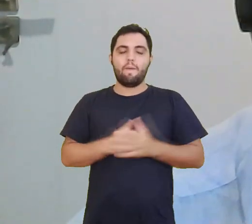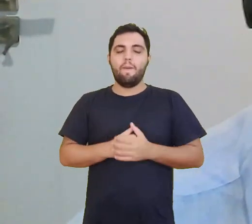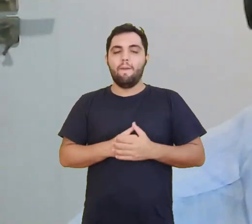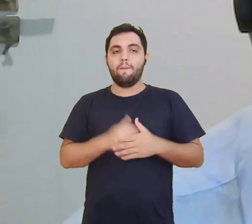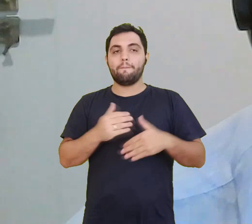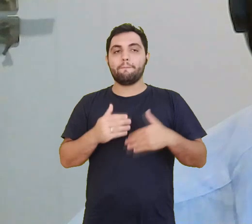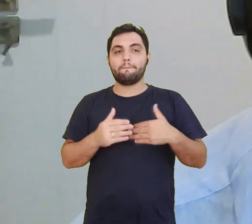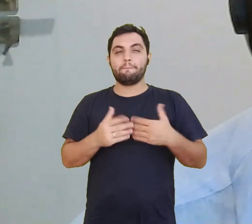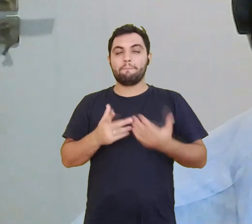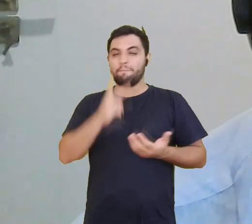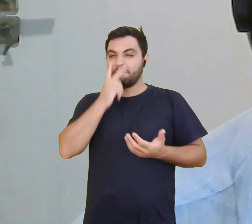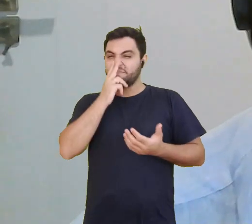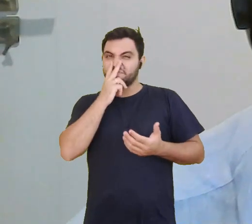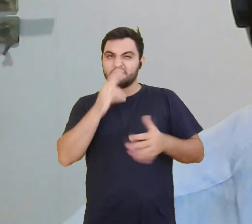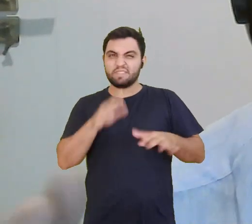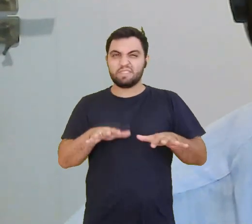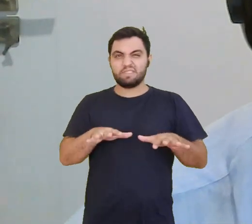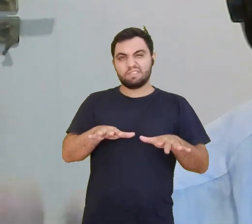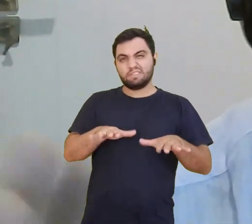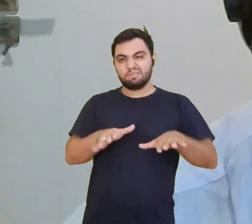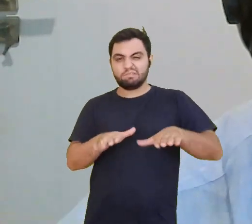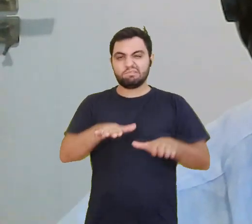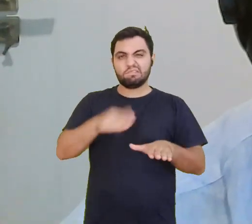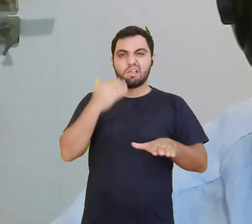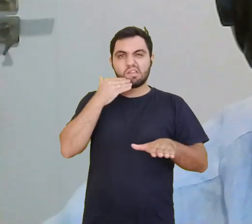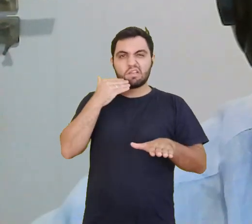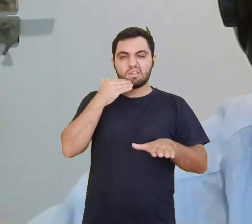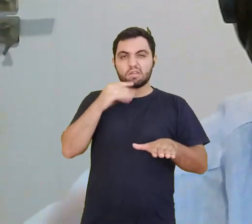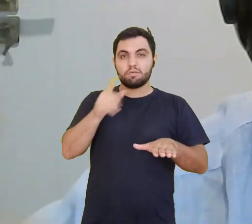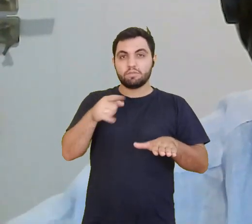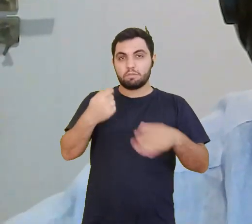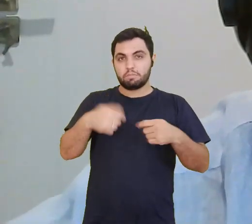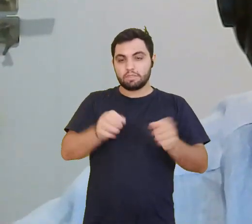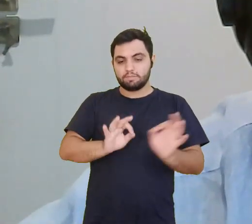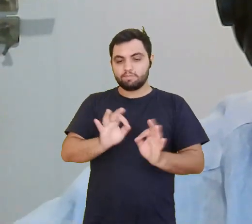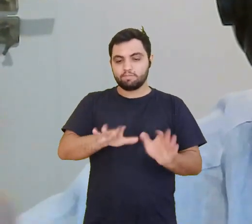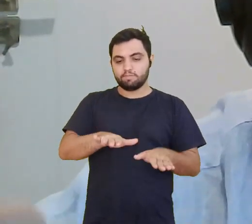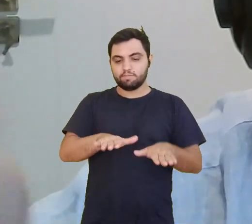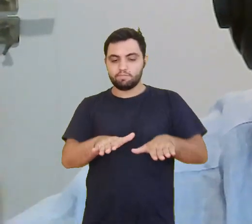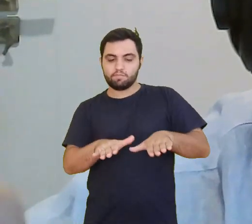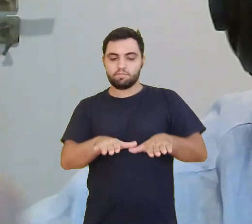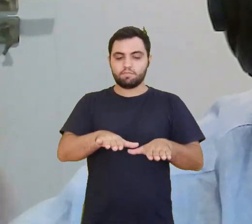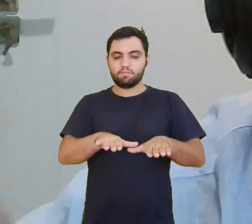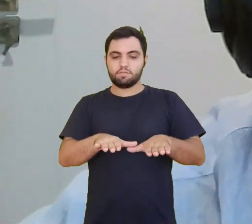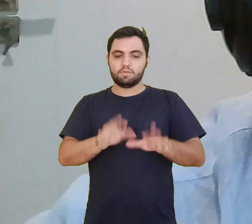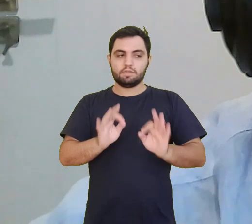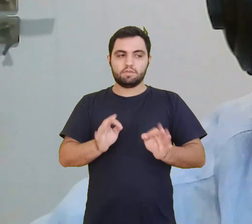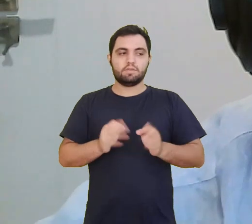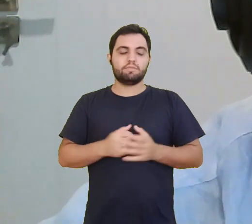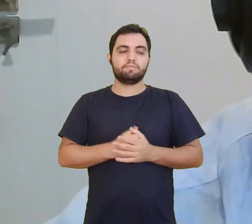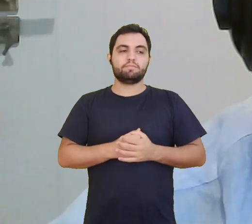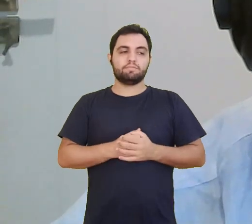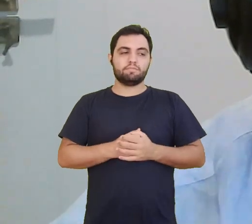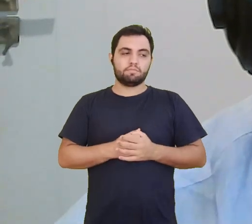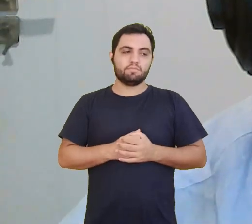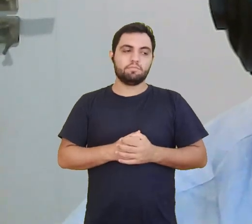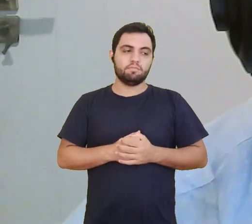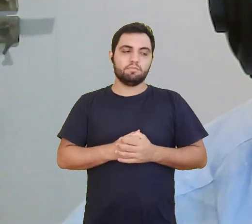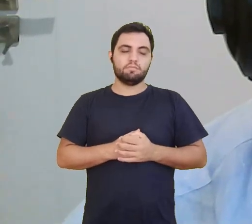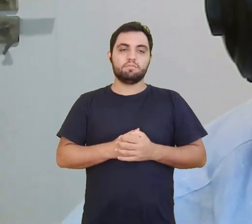a mesa fica meio desalinhada, então você tem que fazer isso, eu fiz assim, puxei a mesa um pouquinho para cima para